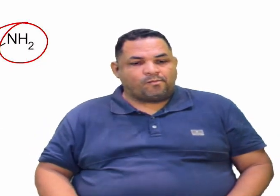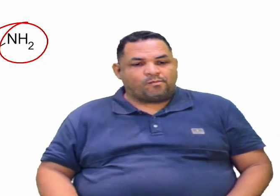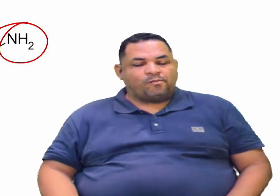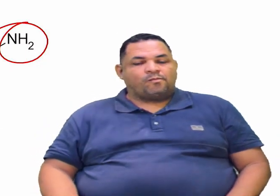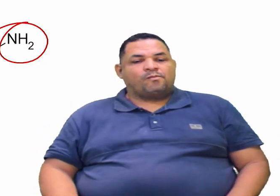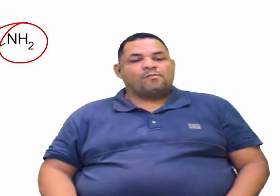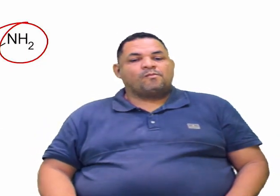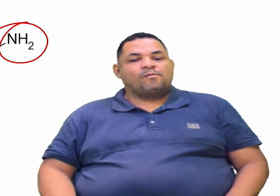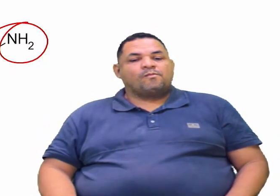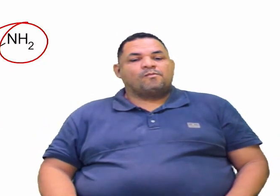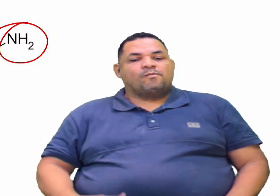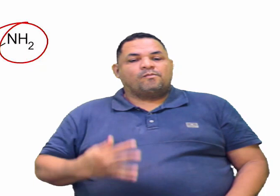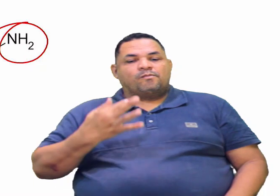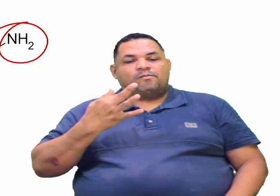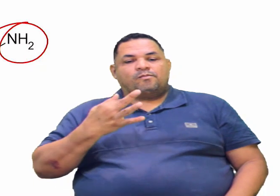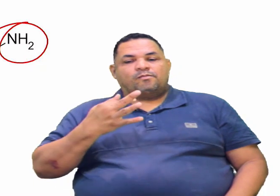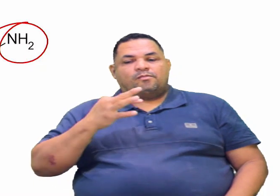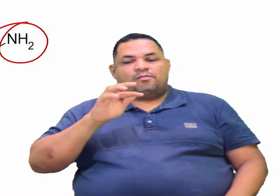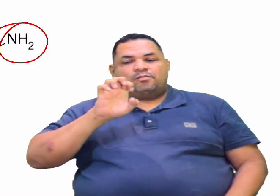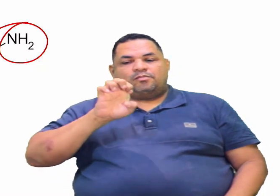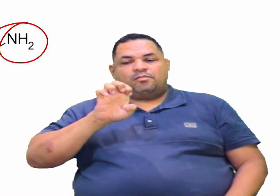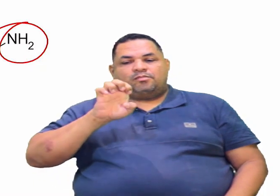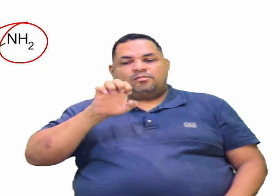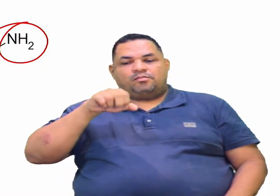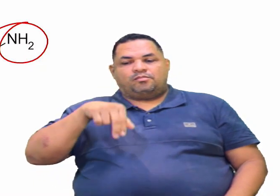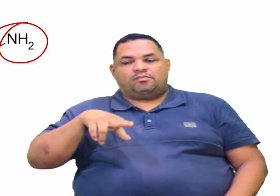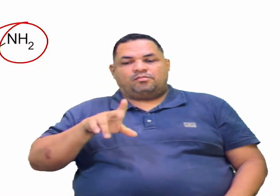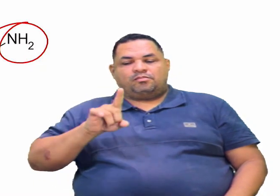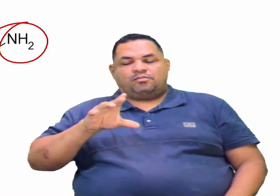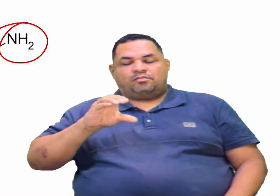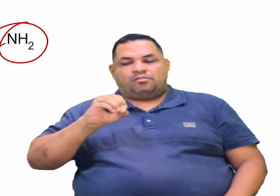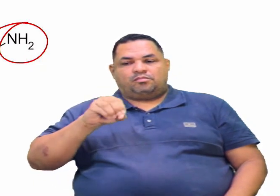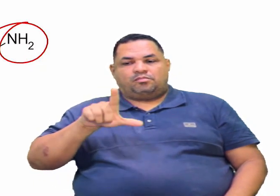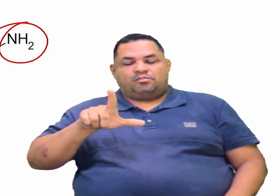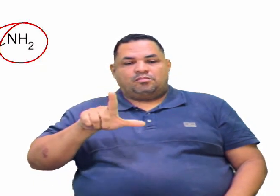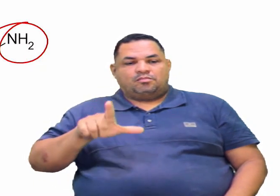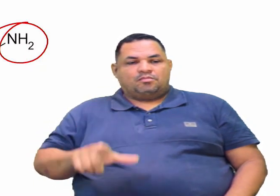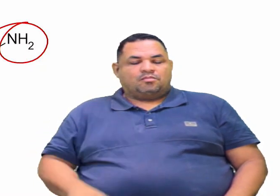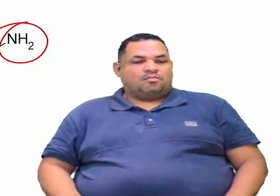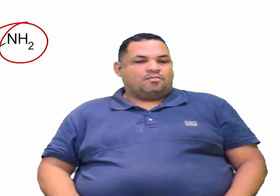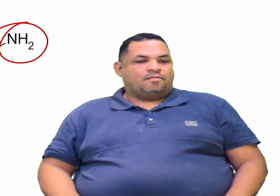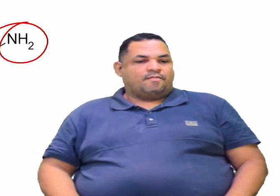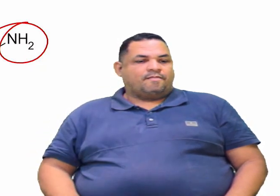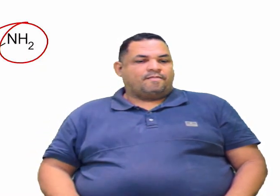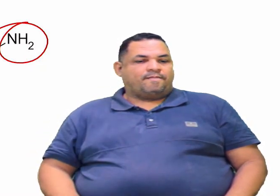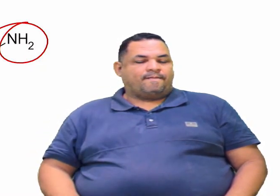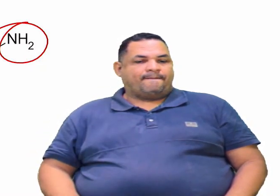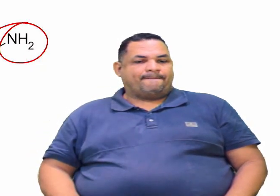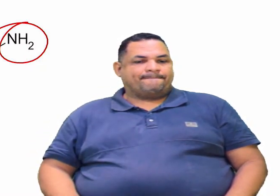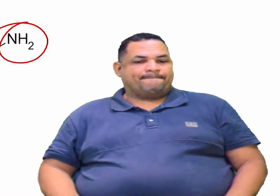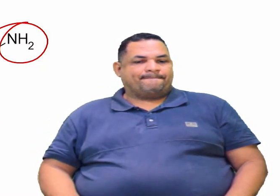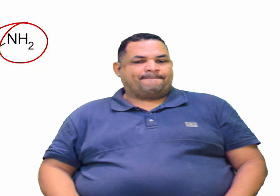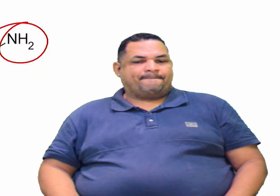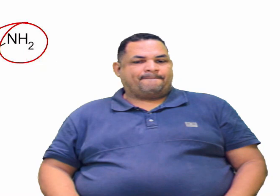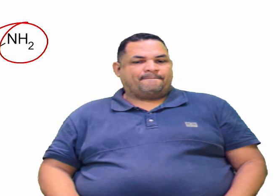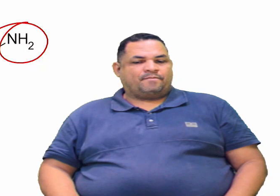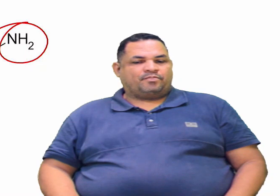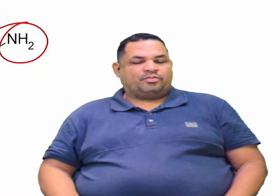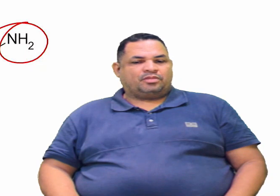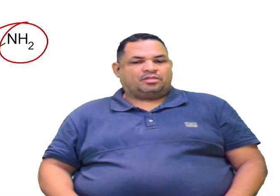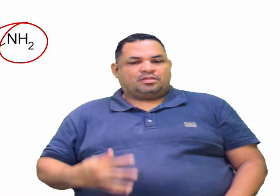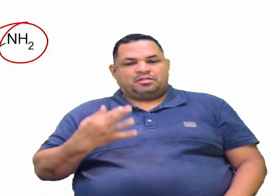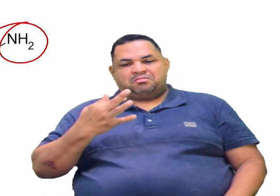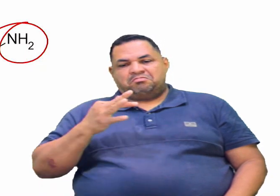então? O fenol. Então, eu vou ter fenol aqui também